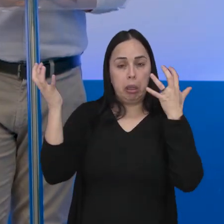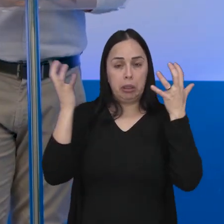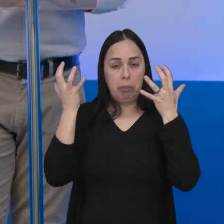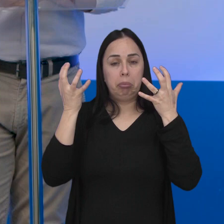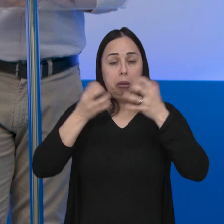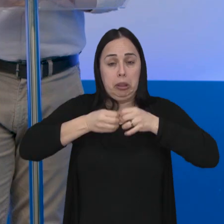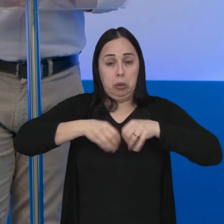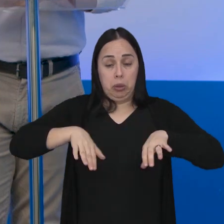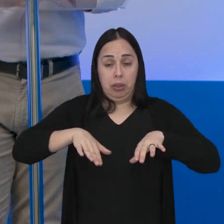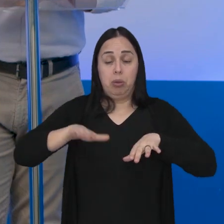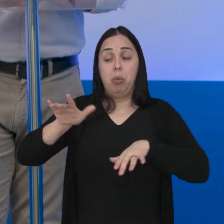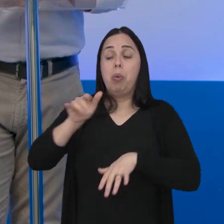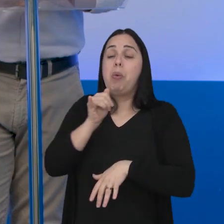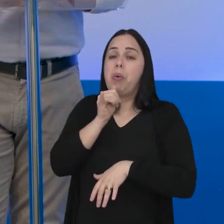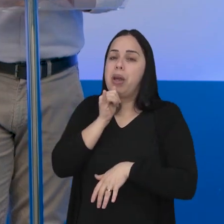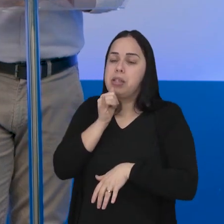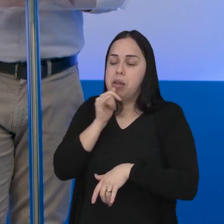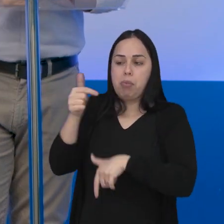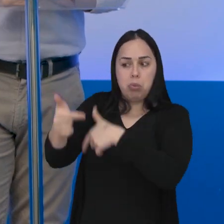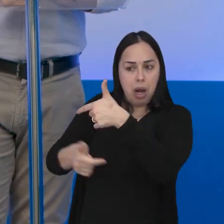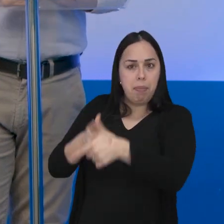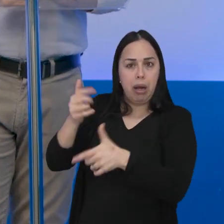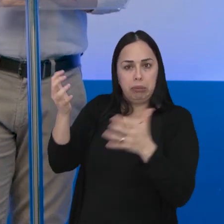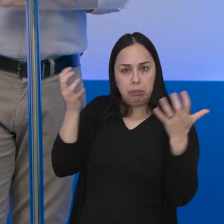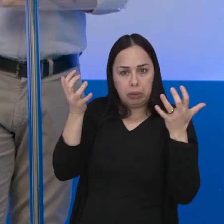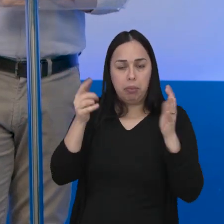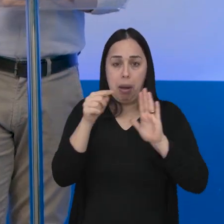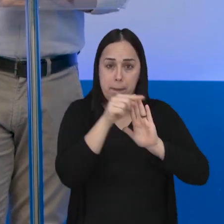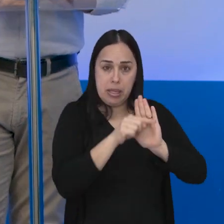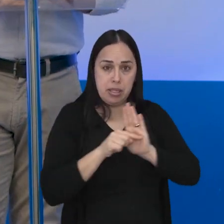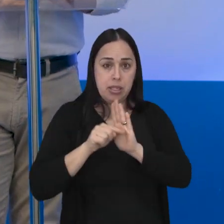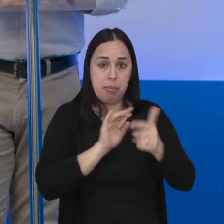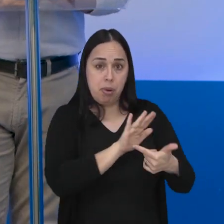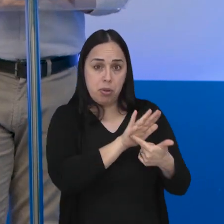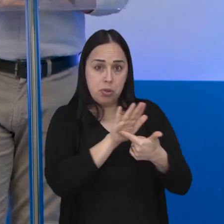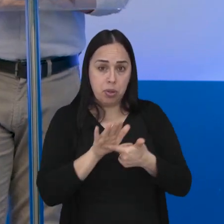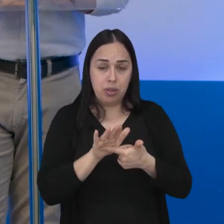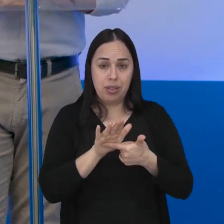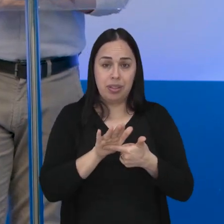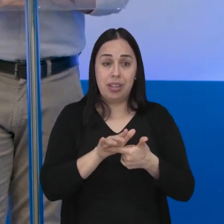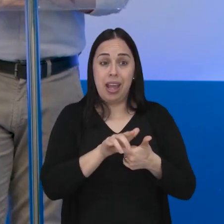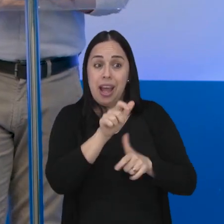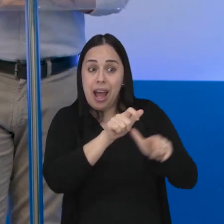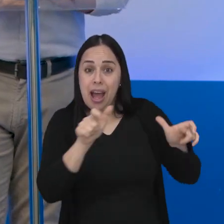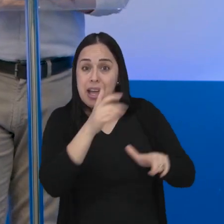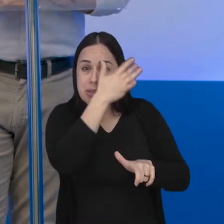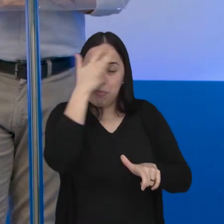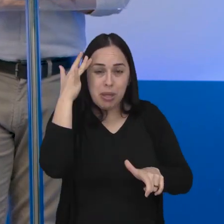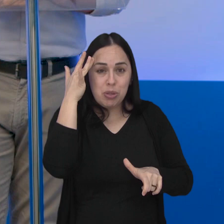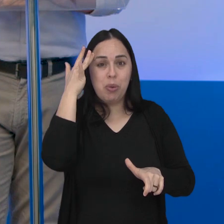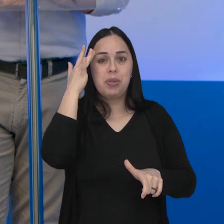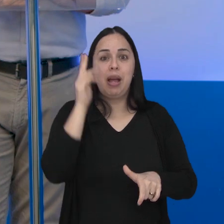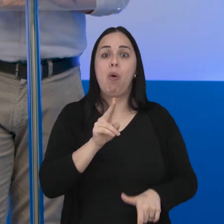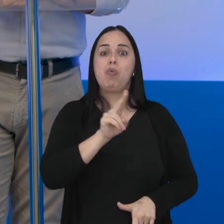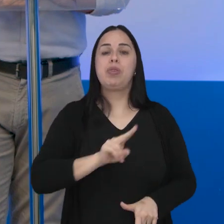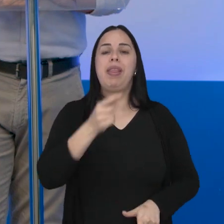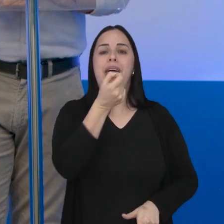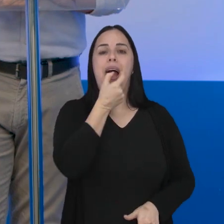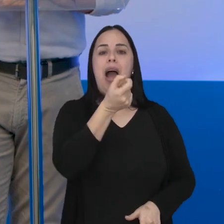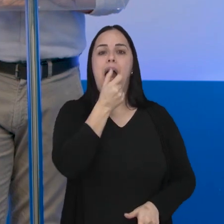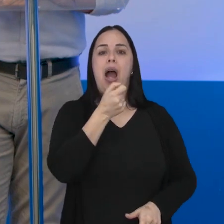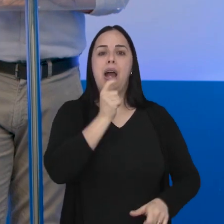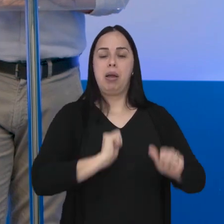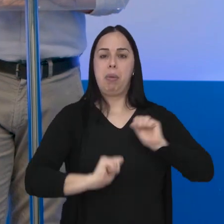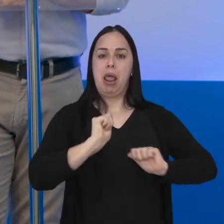o nosso emocional e um deles é o trabalho. Olha só esse dado. Uma pesquisa mostrou que o uso de antidepressivos entre